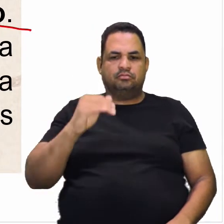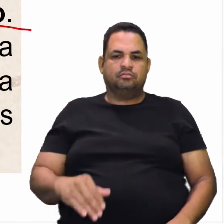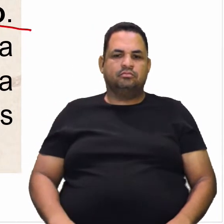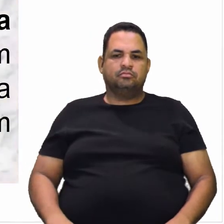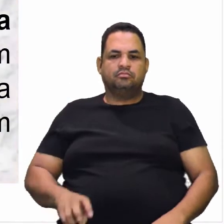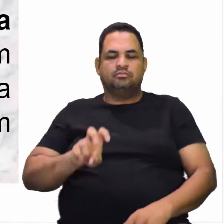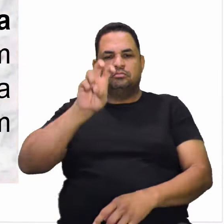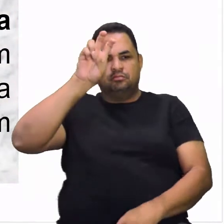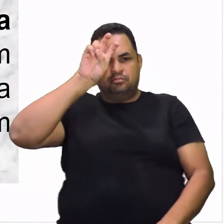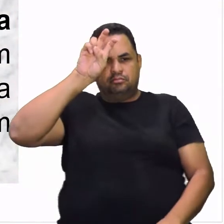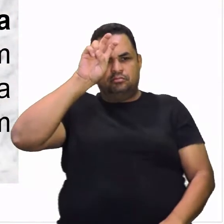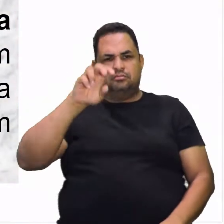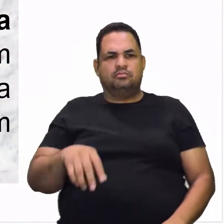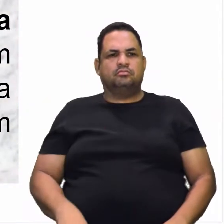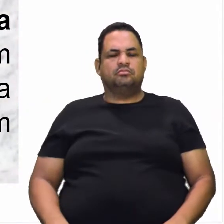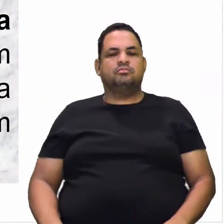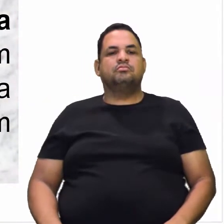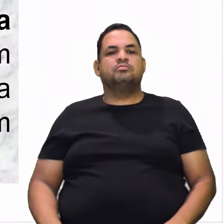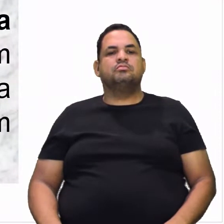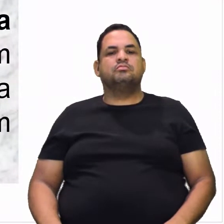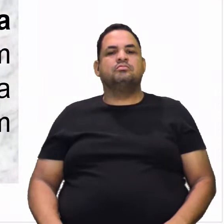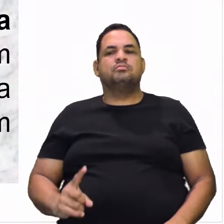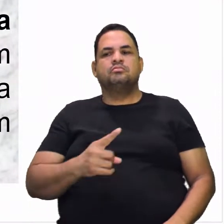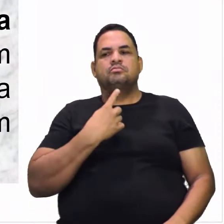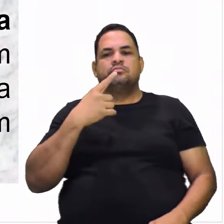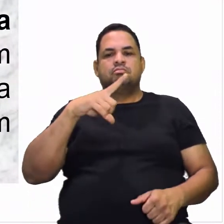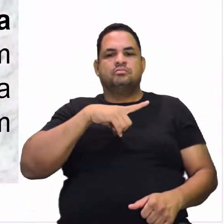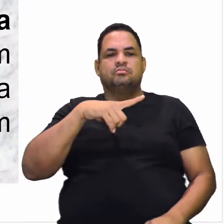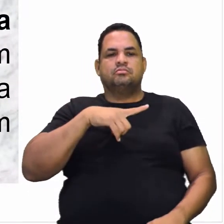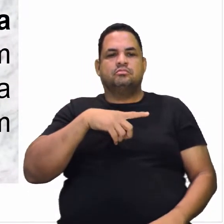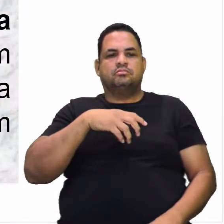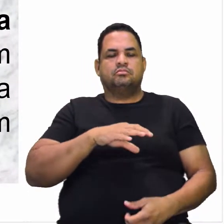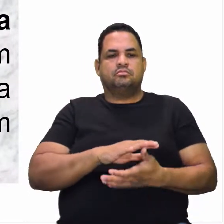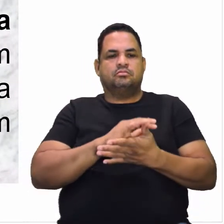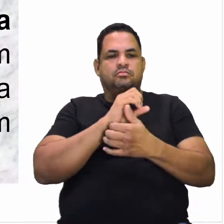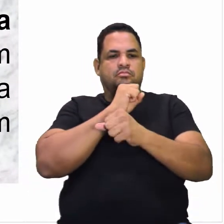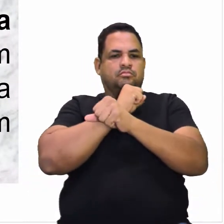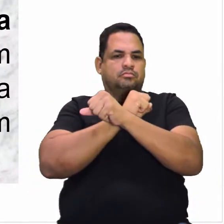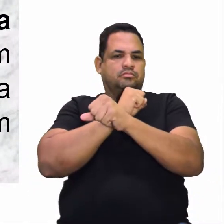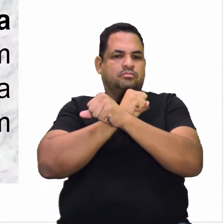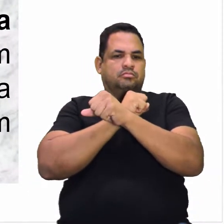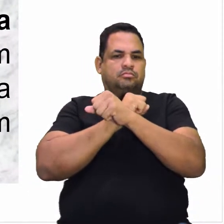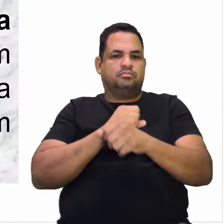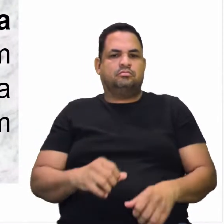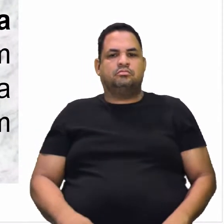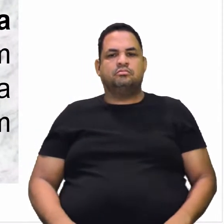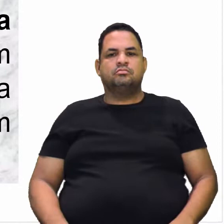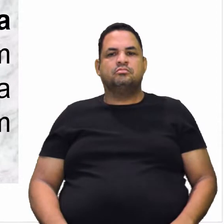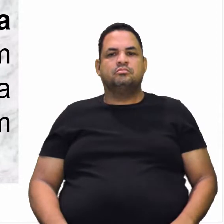Egito. E nós ainda temos aí os escravos.